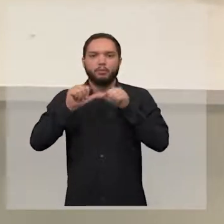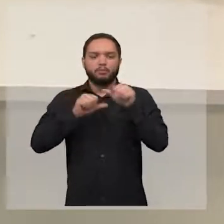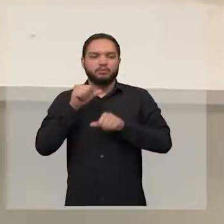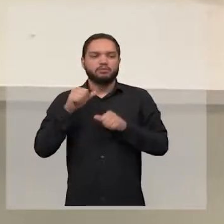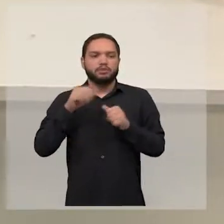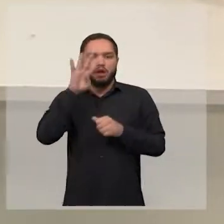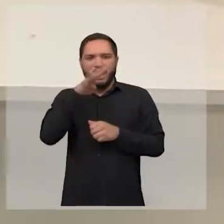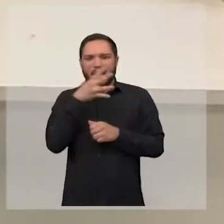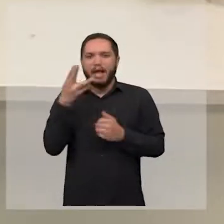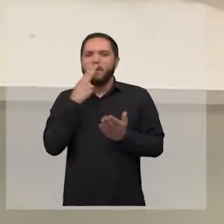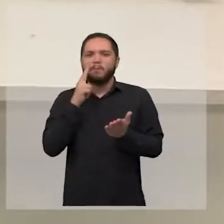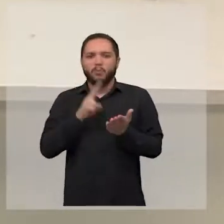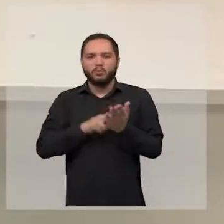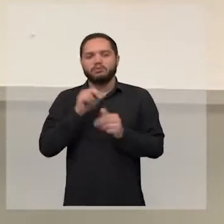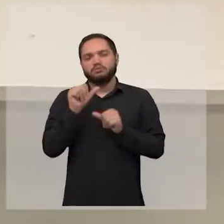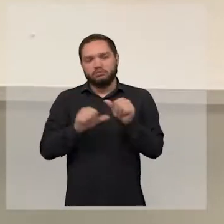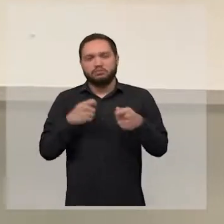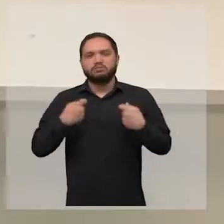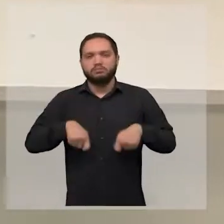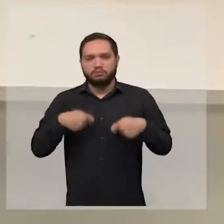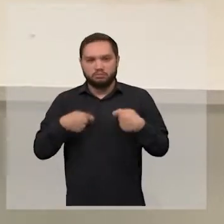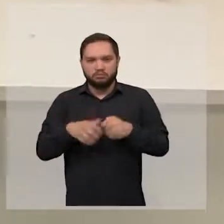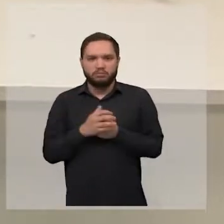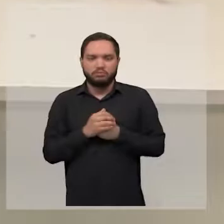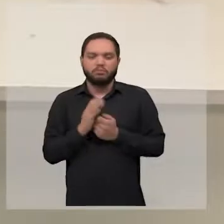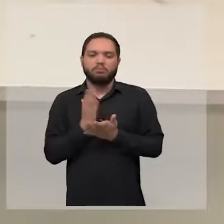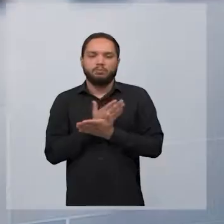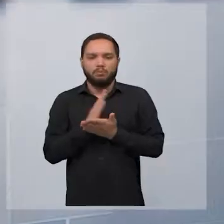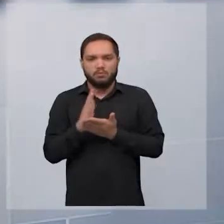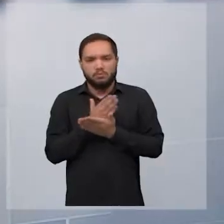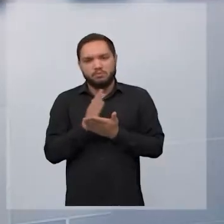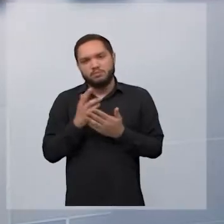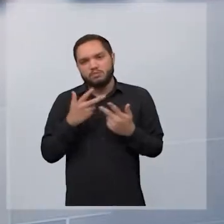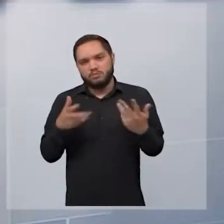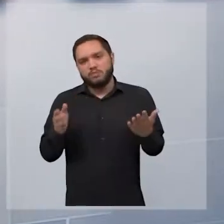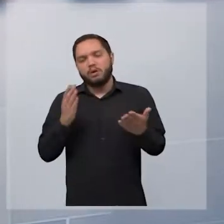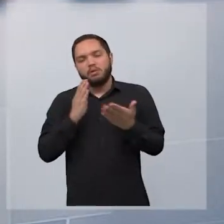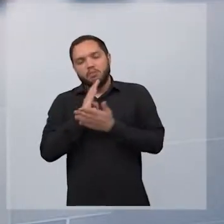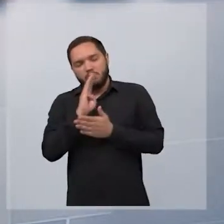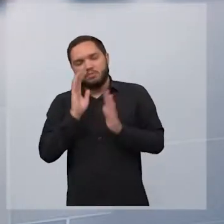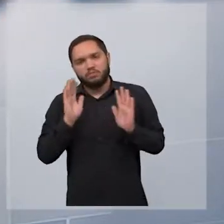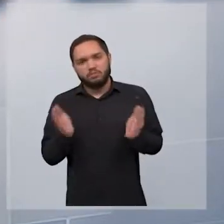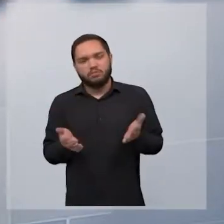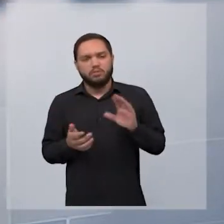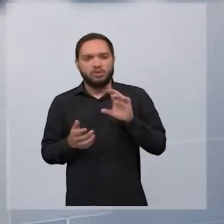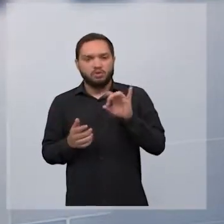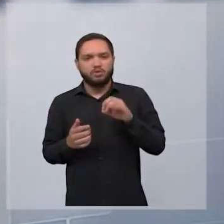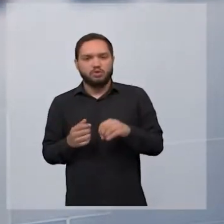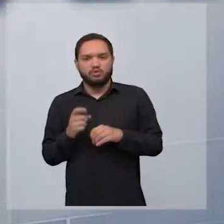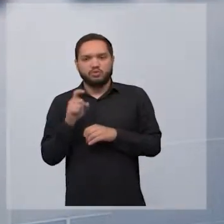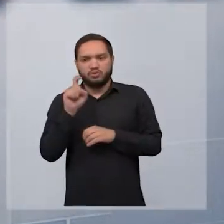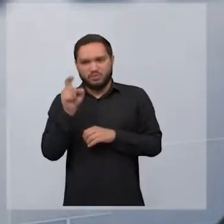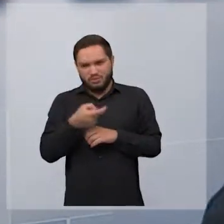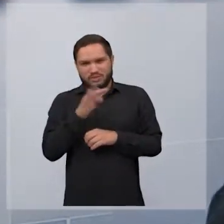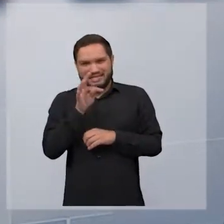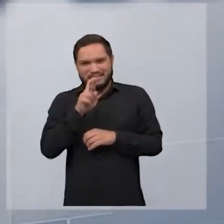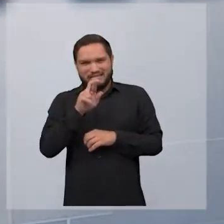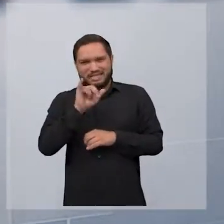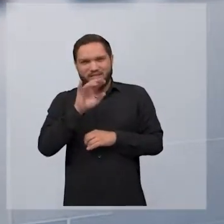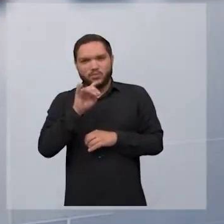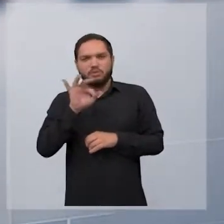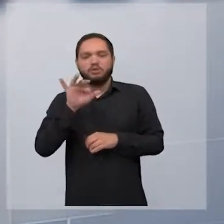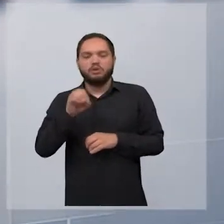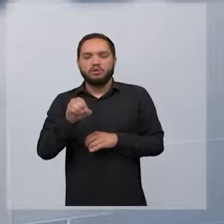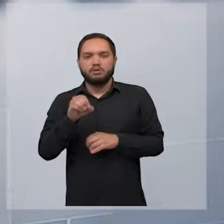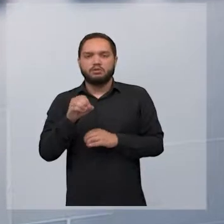nós temos algumas situações que ficou aprovado já no Código Tributário, ou está previsto no Código da